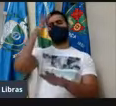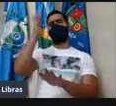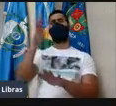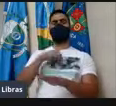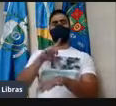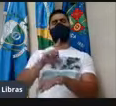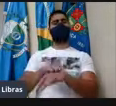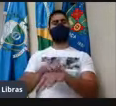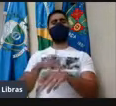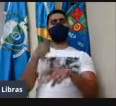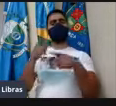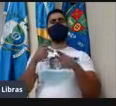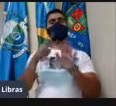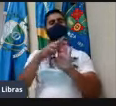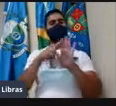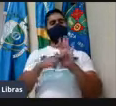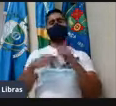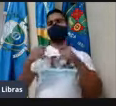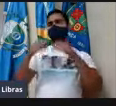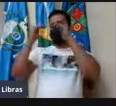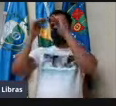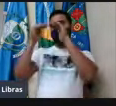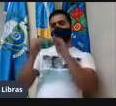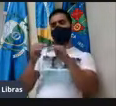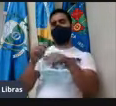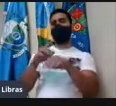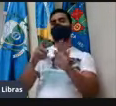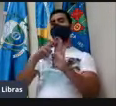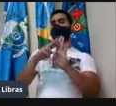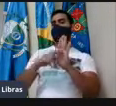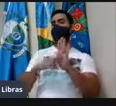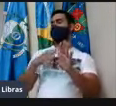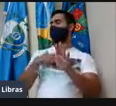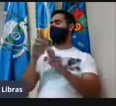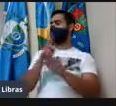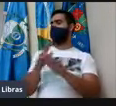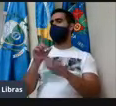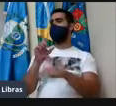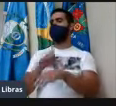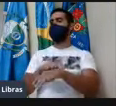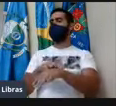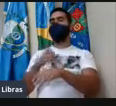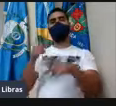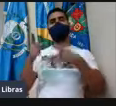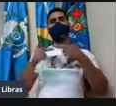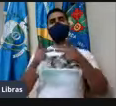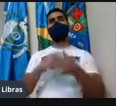falar. Regimentalmente, eu gostaria que fosse respeitado. Eu não usei meu tempo de fala ainda.